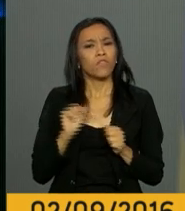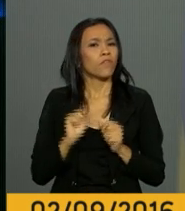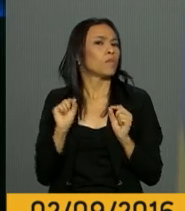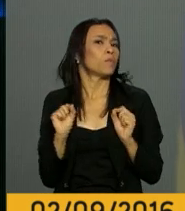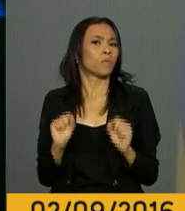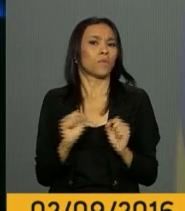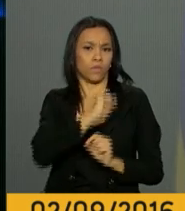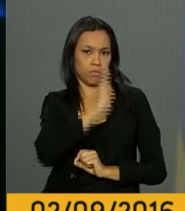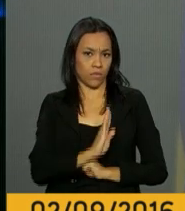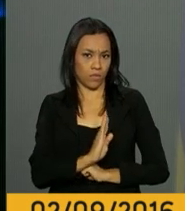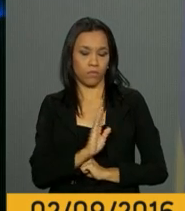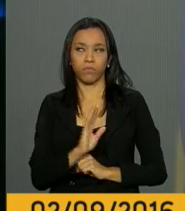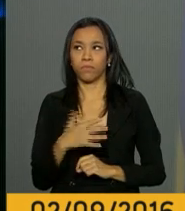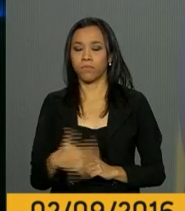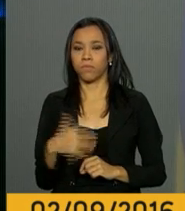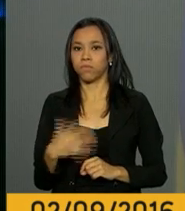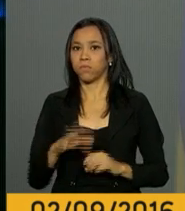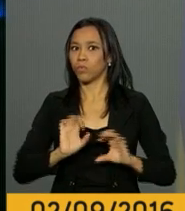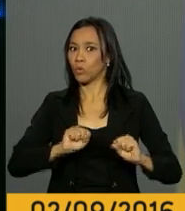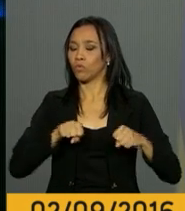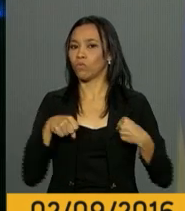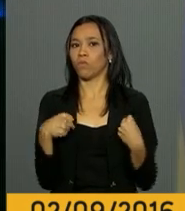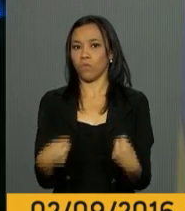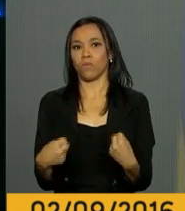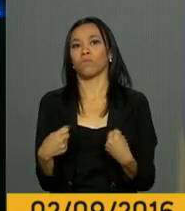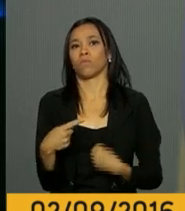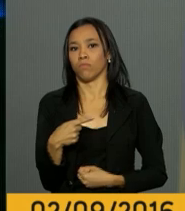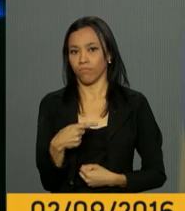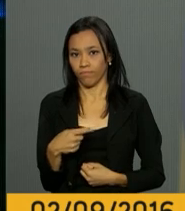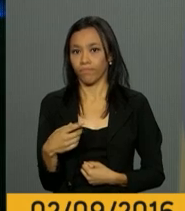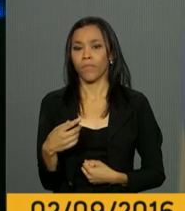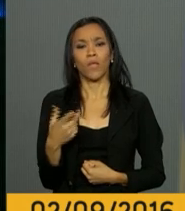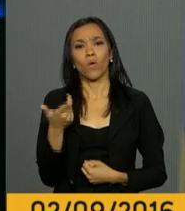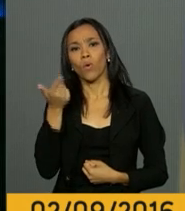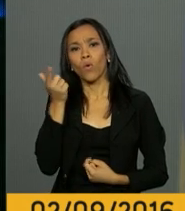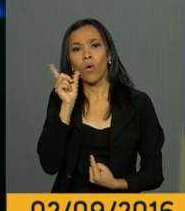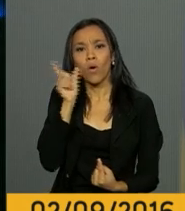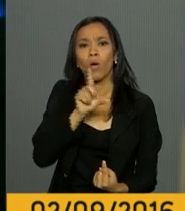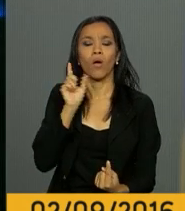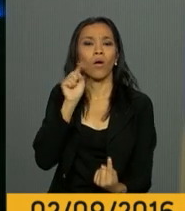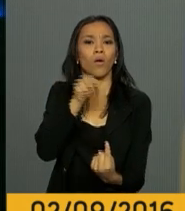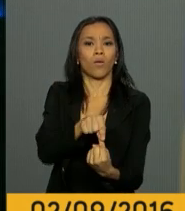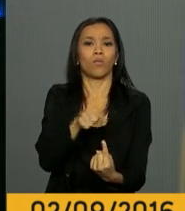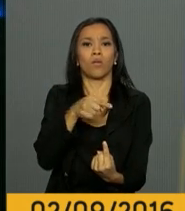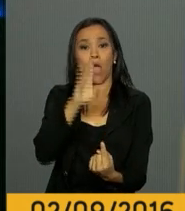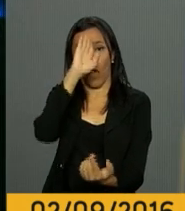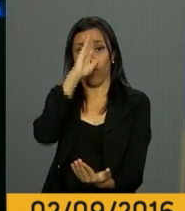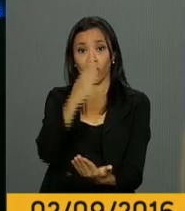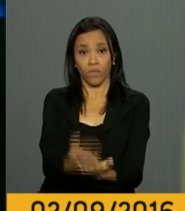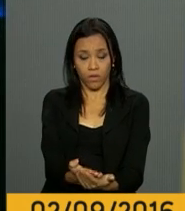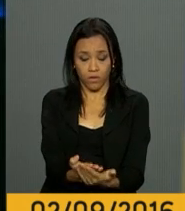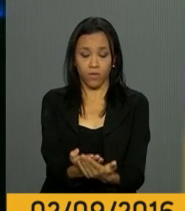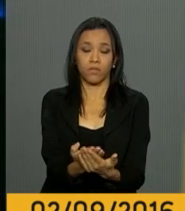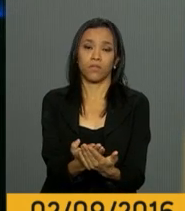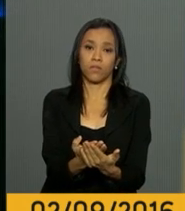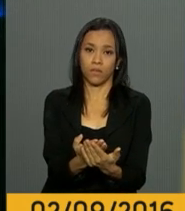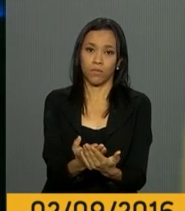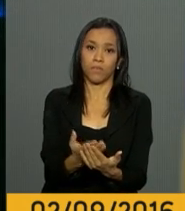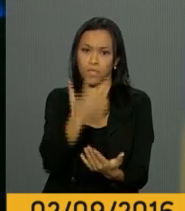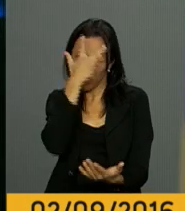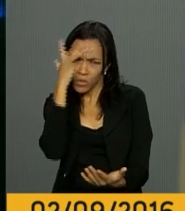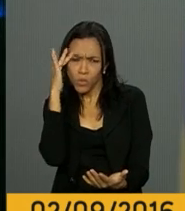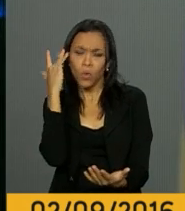Brasil um esforço extraordinário para recuperarmos a confiança do